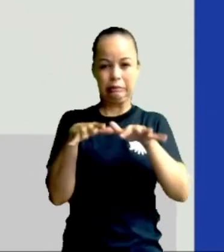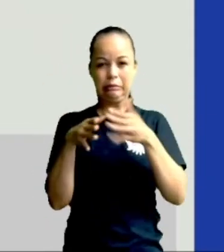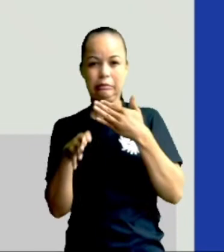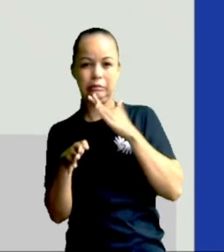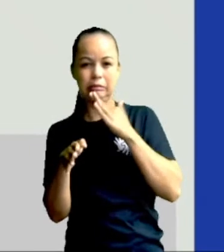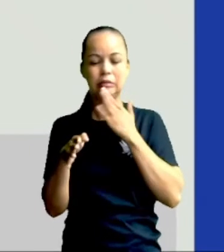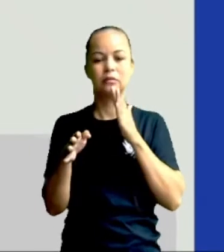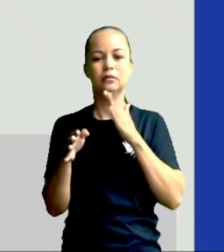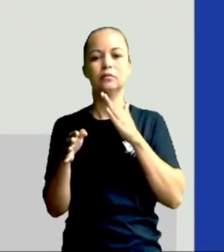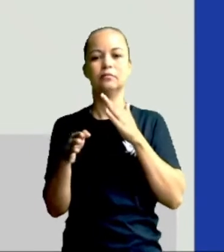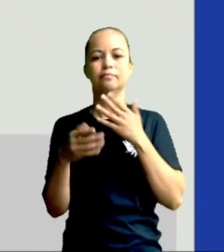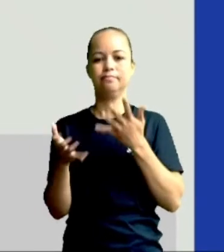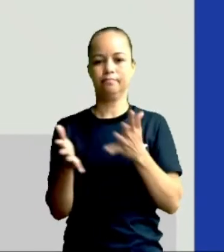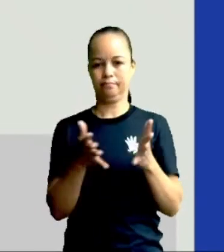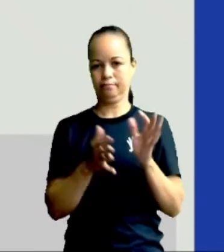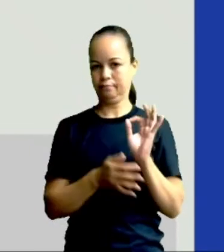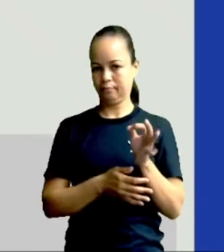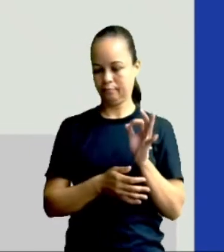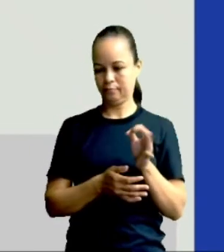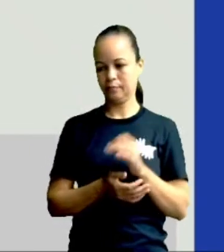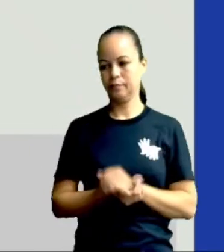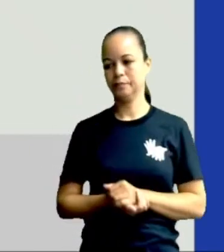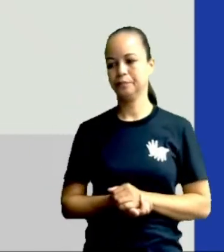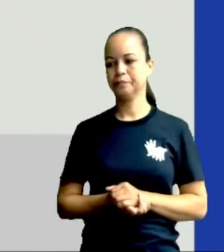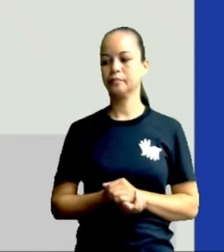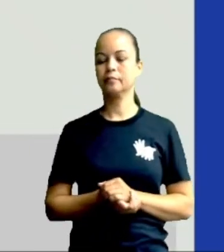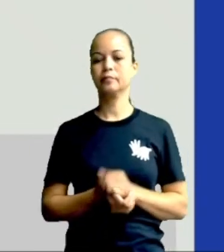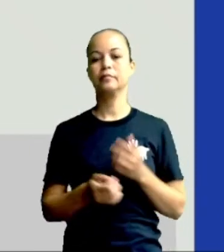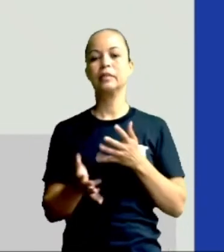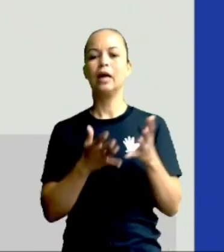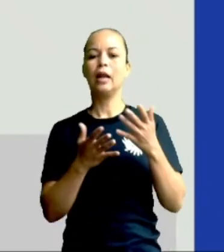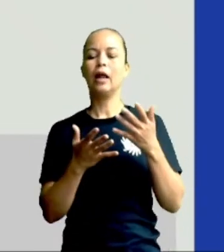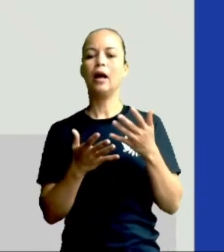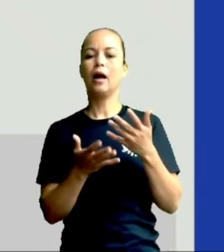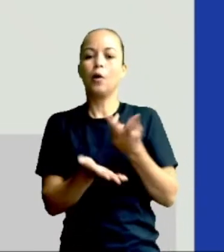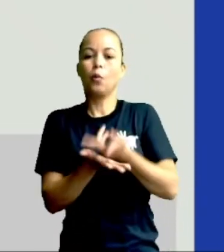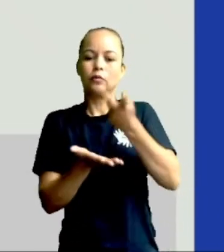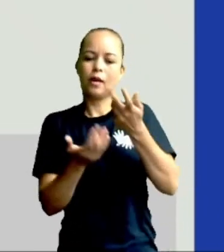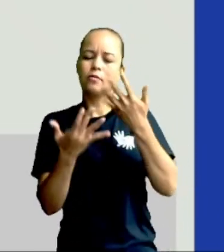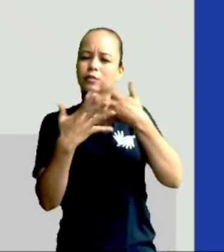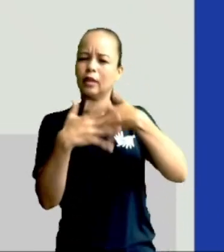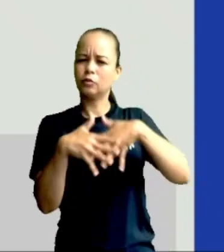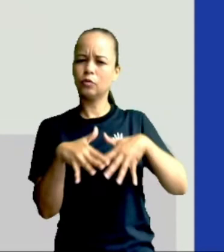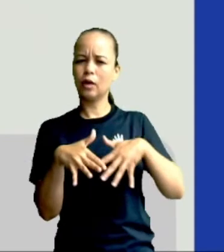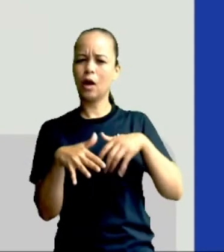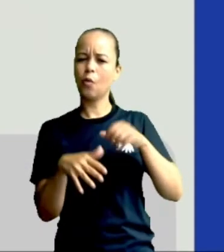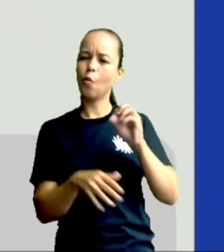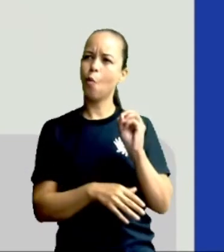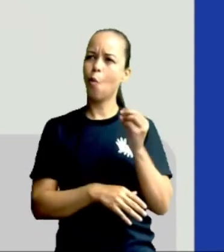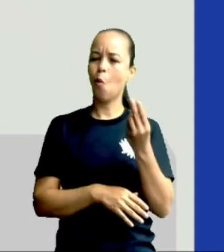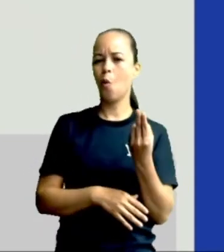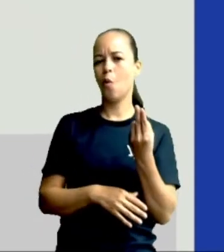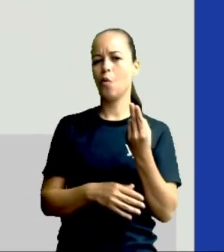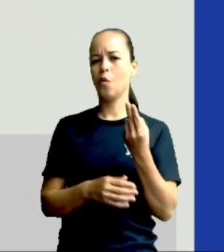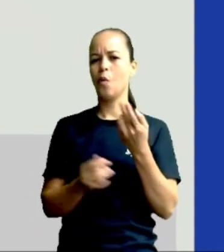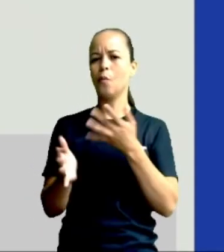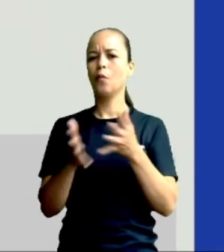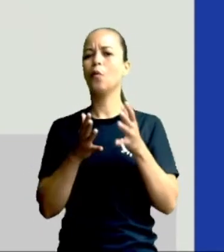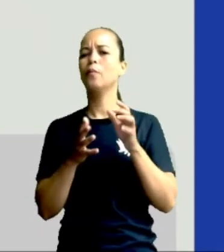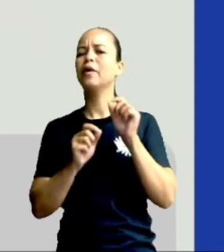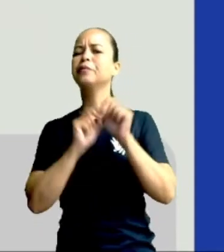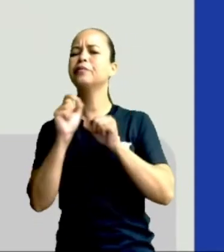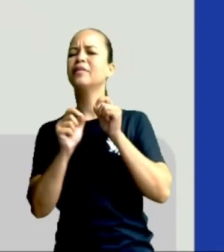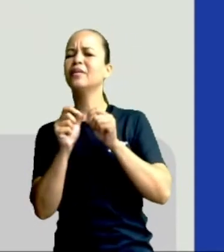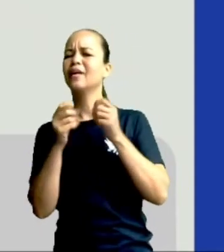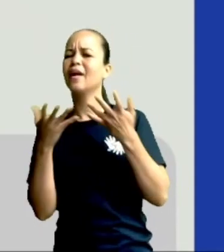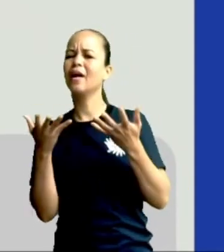desequilíbrio, tá certo? Ela ocorre naturalmente ou por meio do que ou de